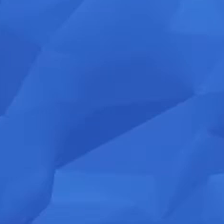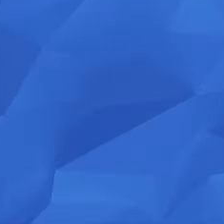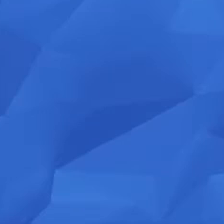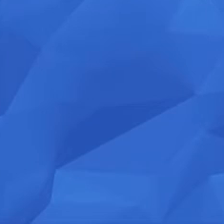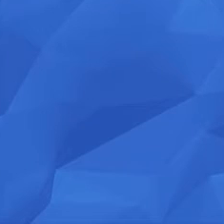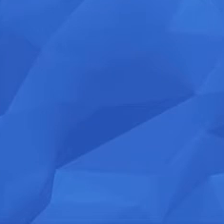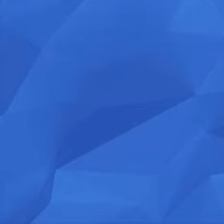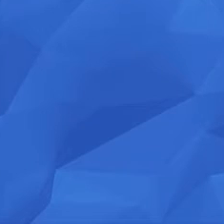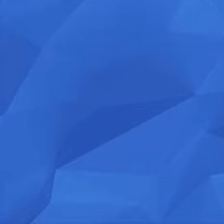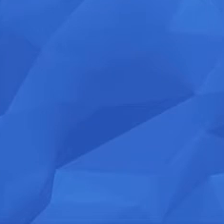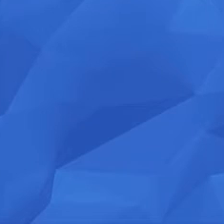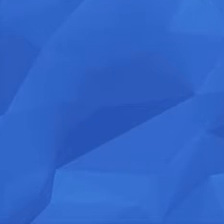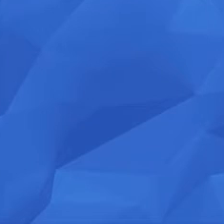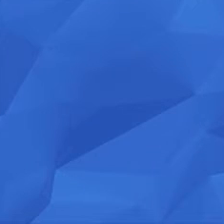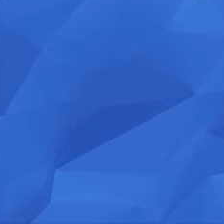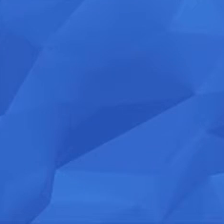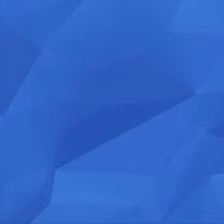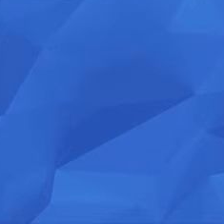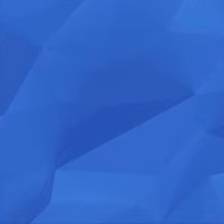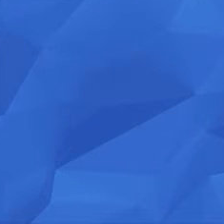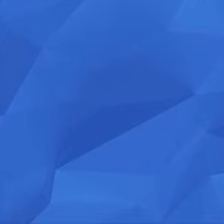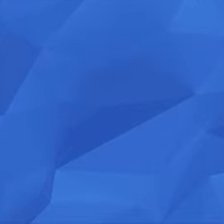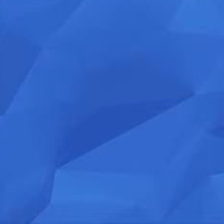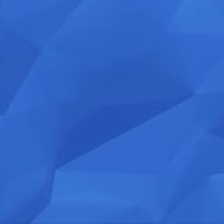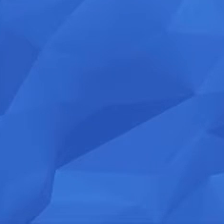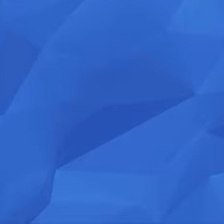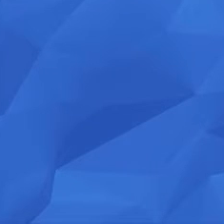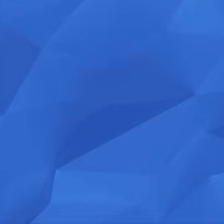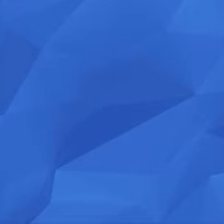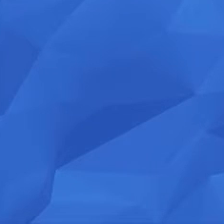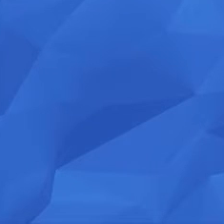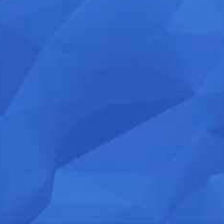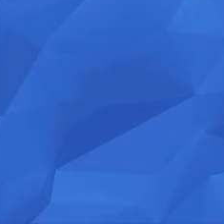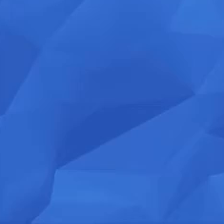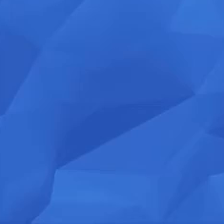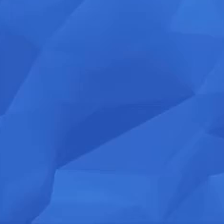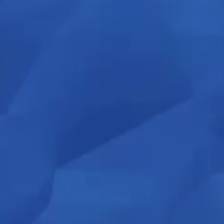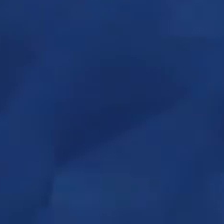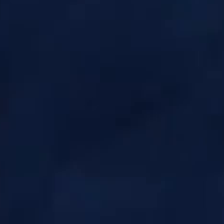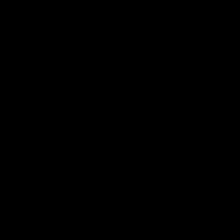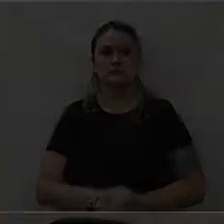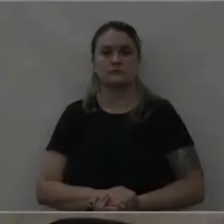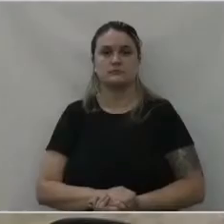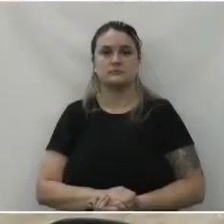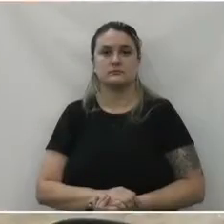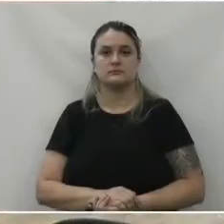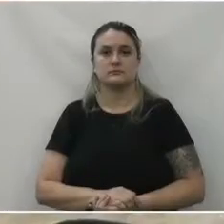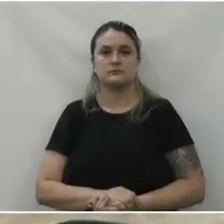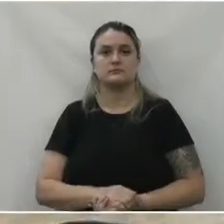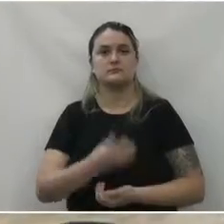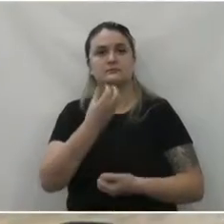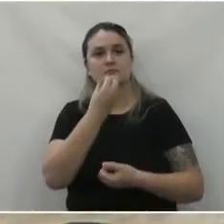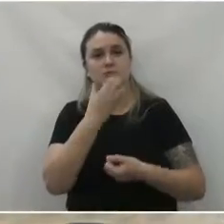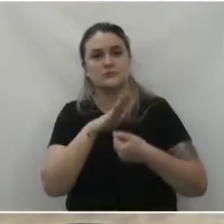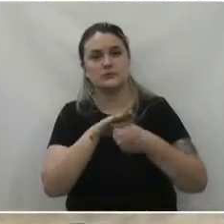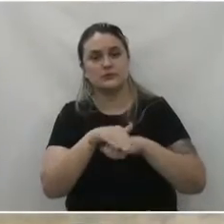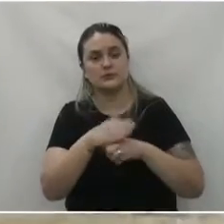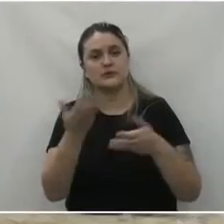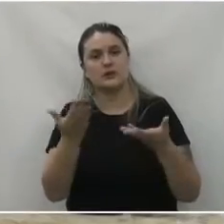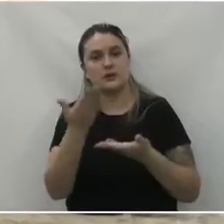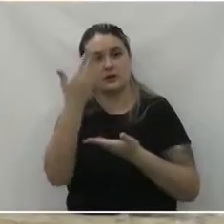E aí E aí Tá bom boa noite